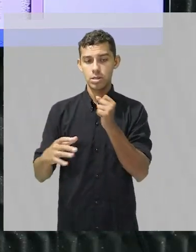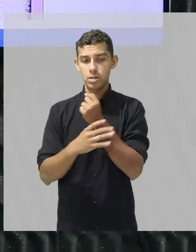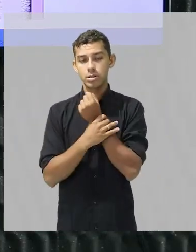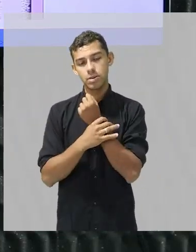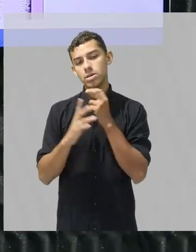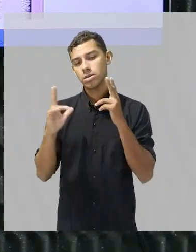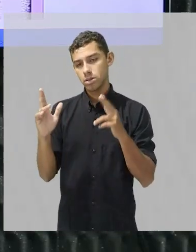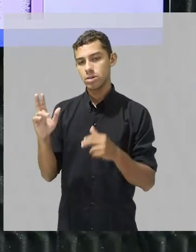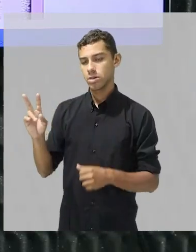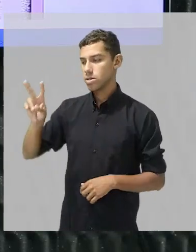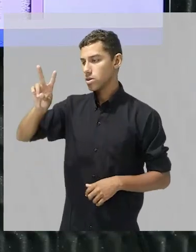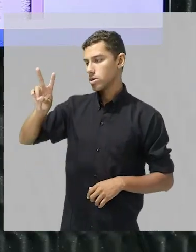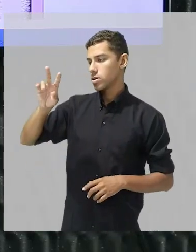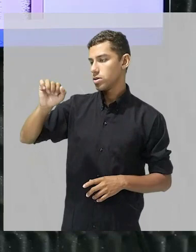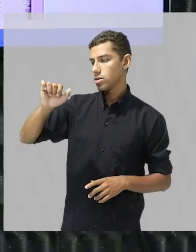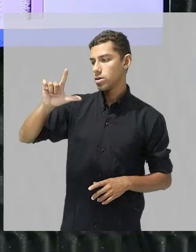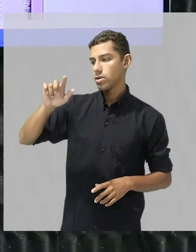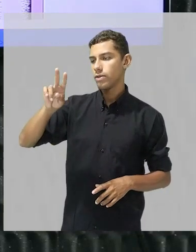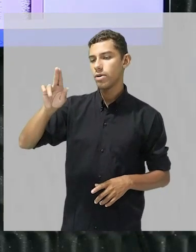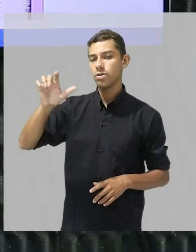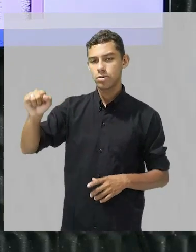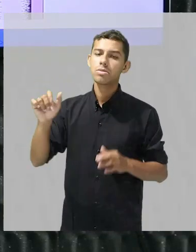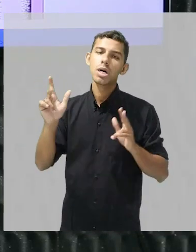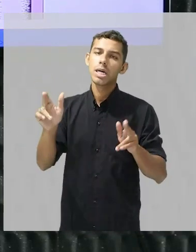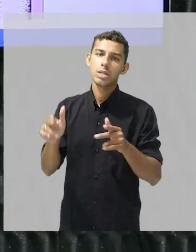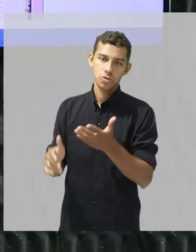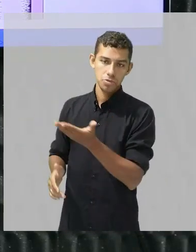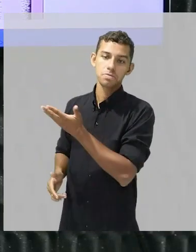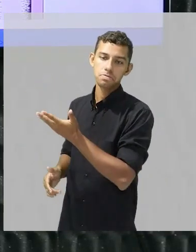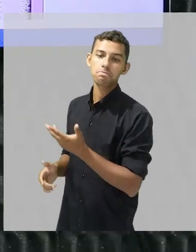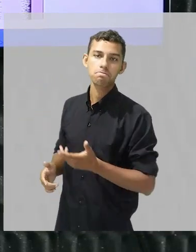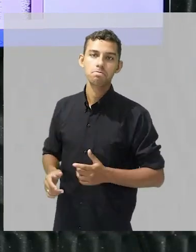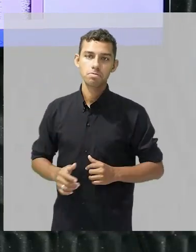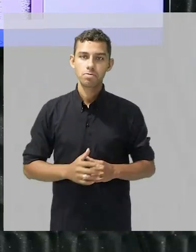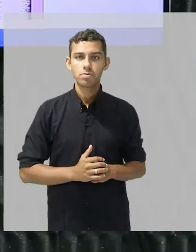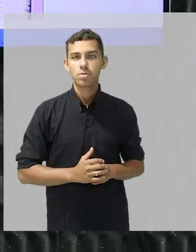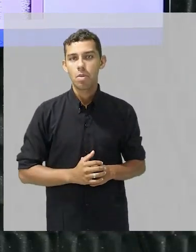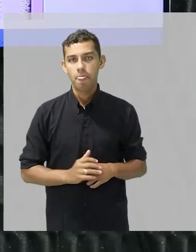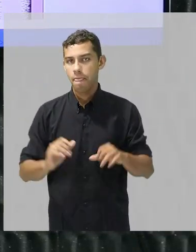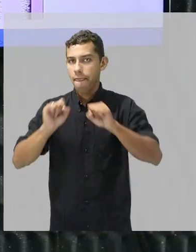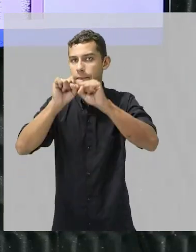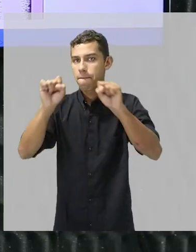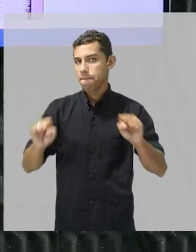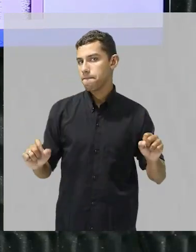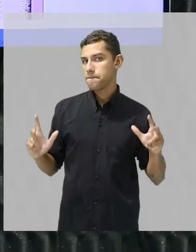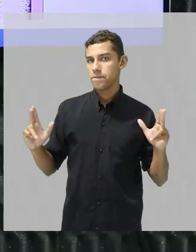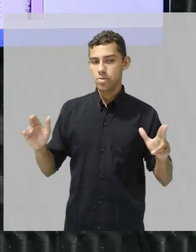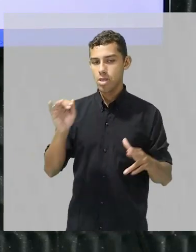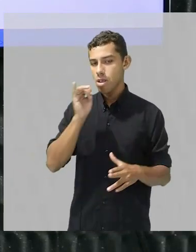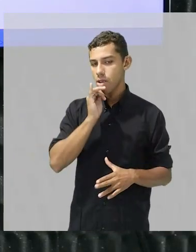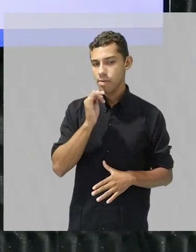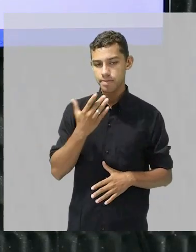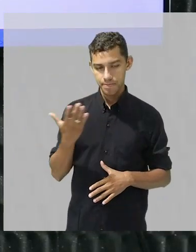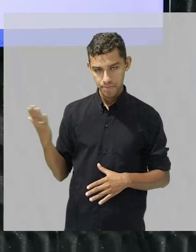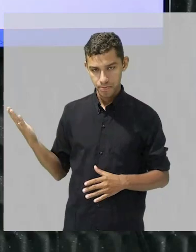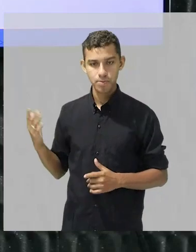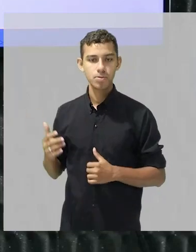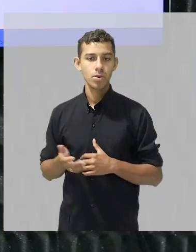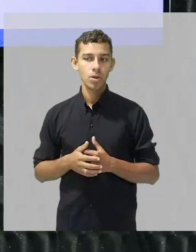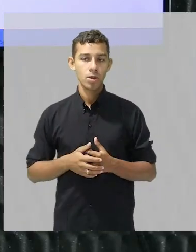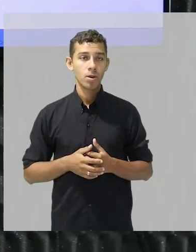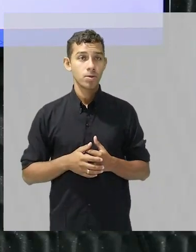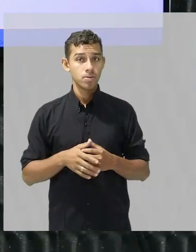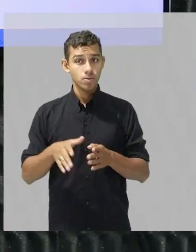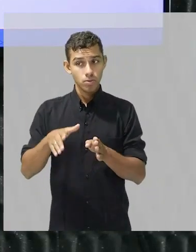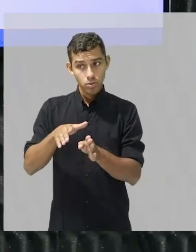a mesma coisa, é o mesmo princípio que acontece aqui com as válvulas que existem dentro das veias, tá? E